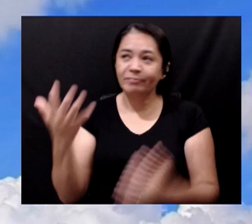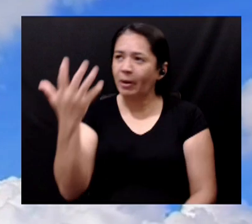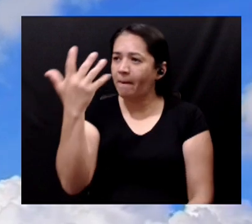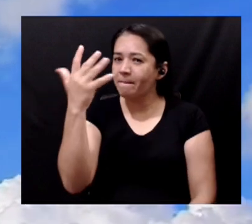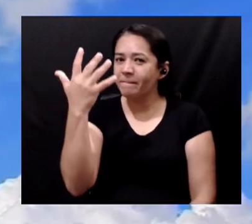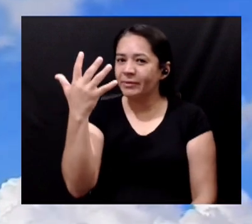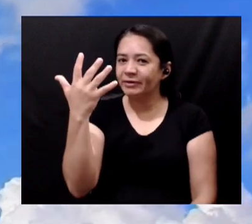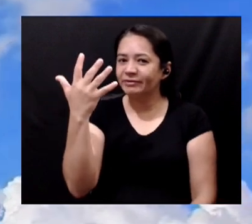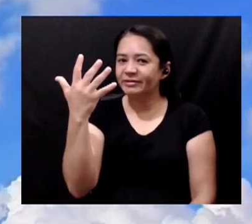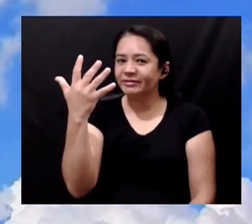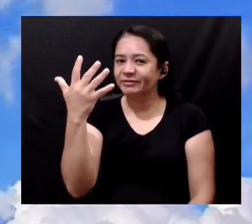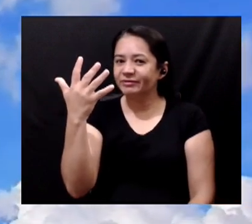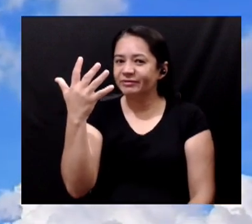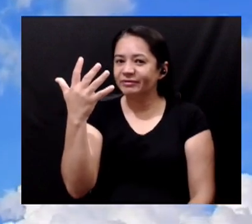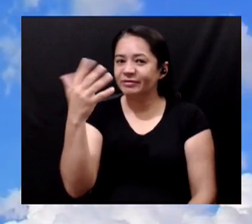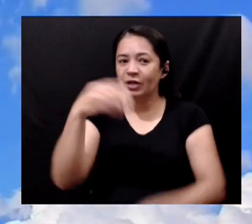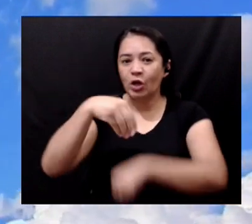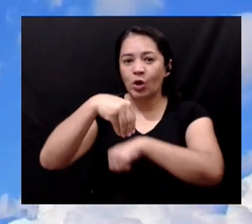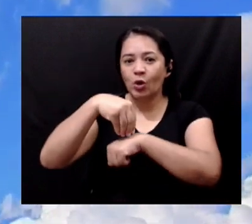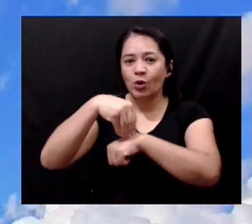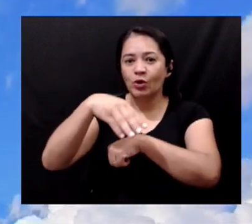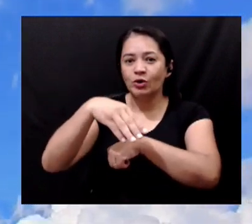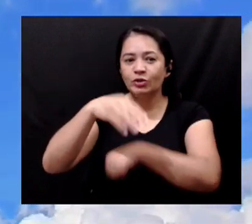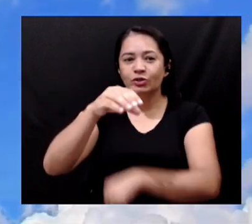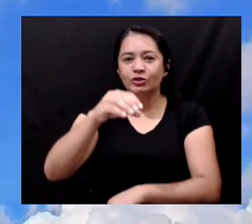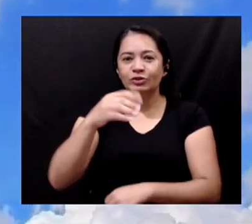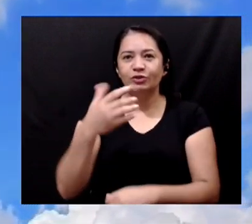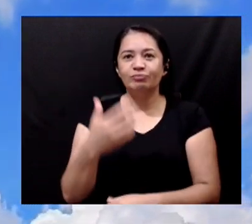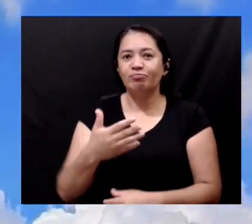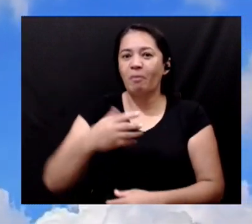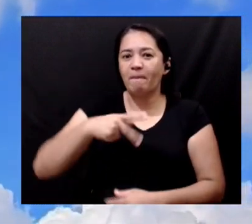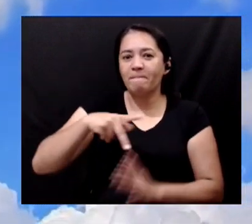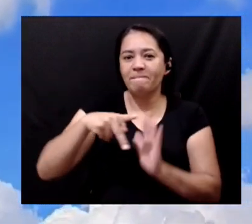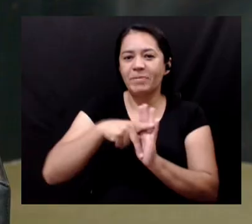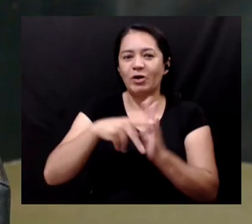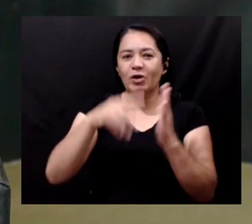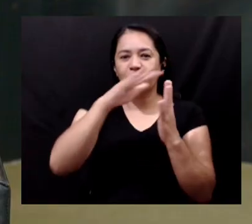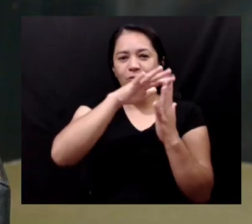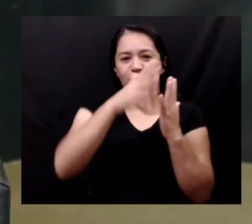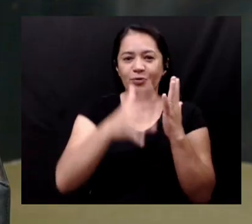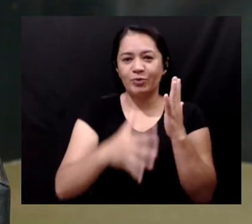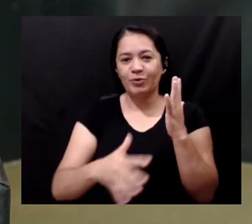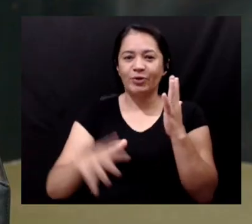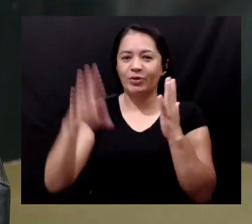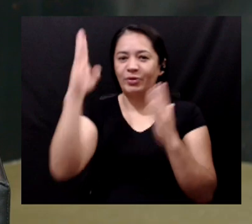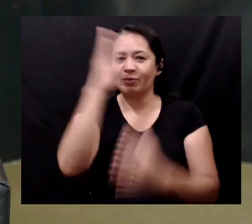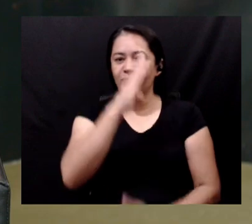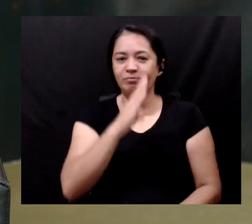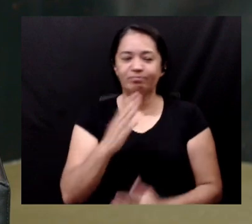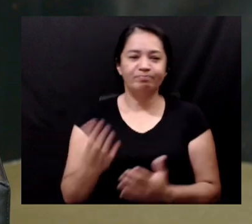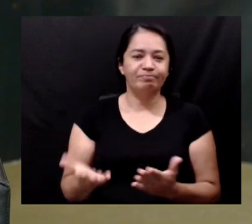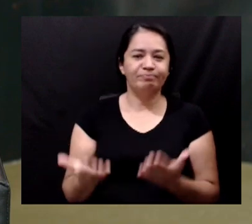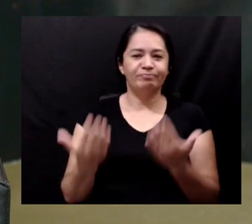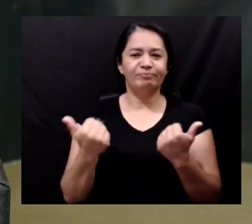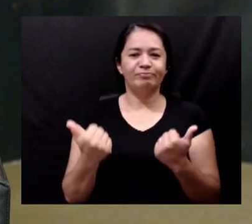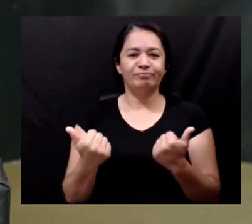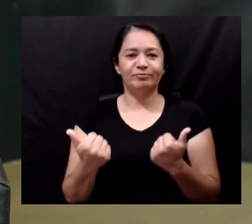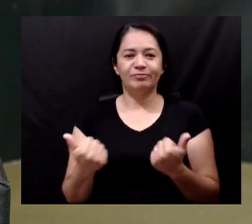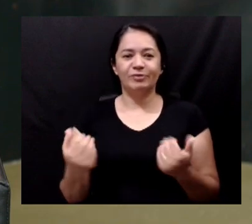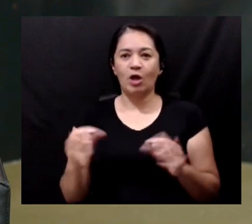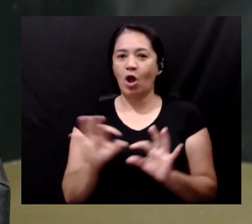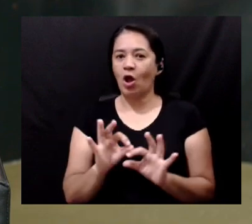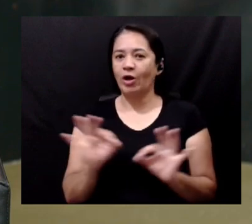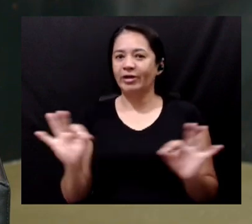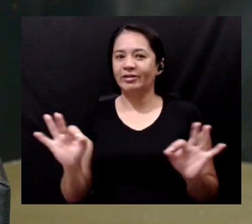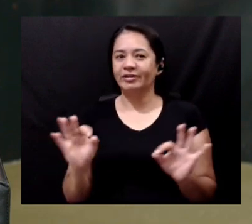típica de um outono brasileiro. Vamos lá então, gente. Valeu, previsão do tempo, ok. E agora é hora de conversar